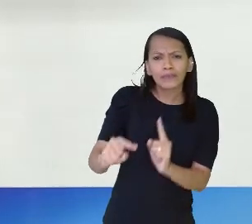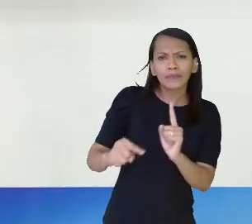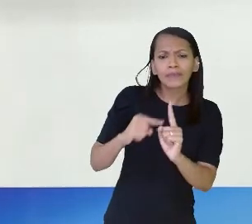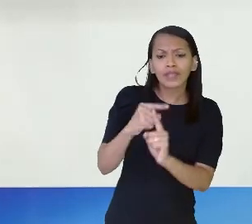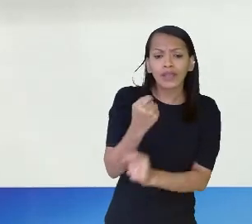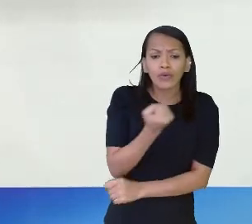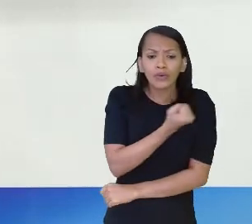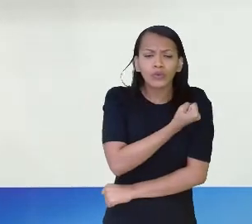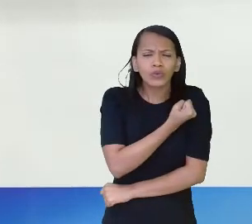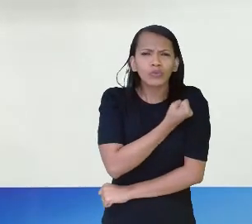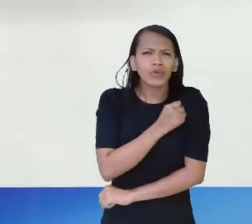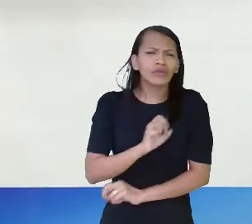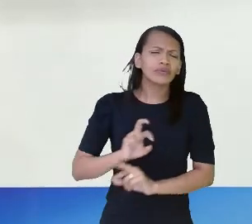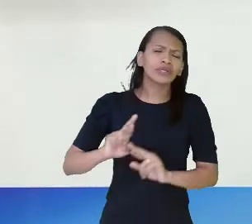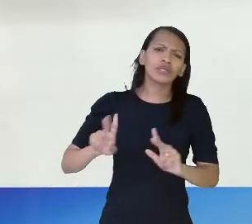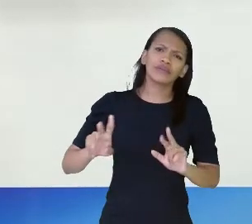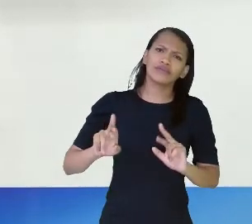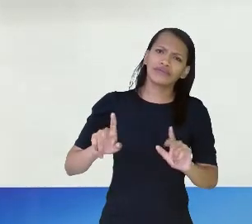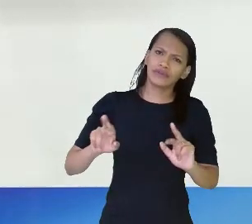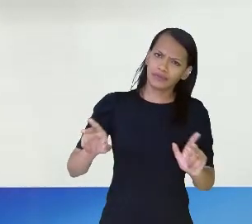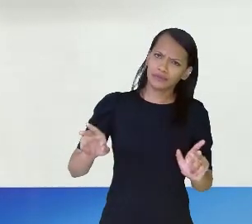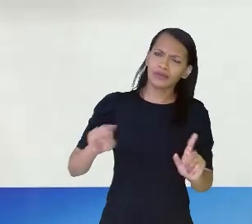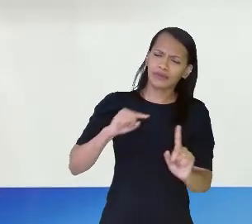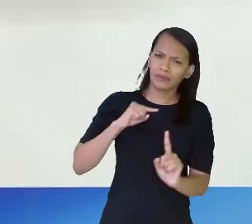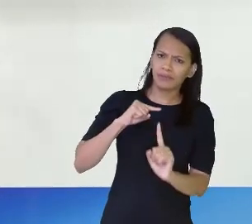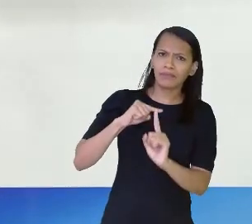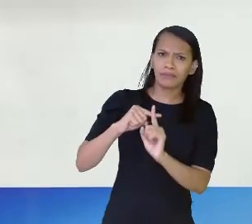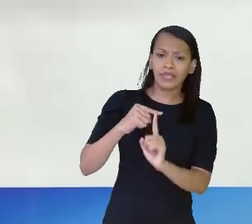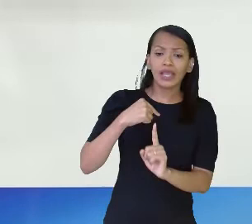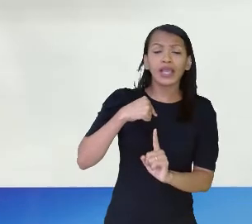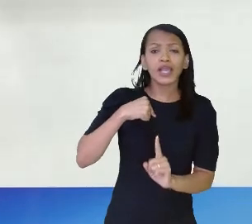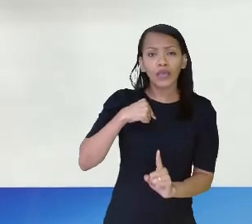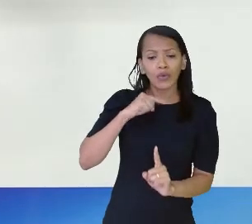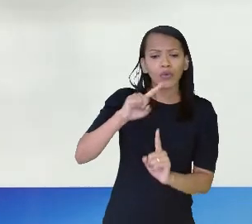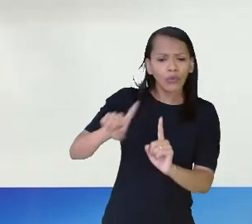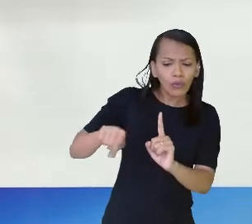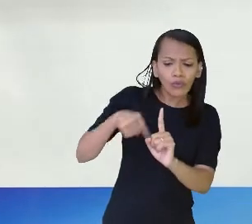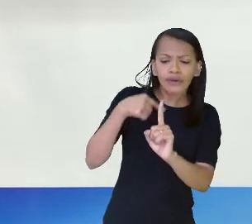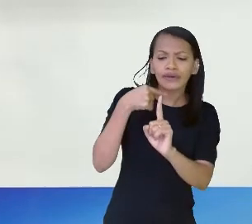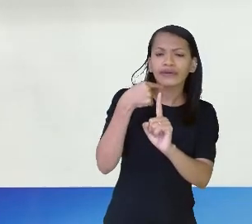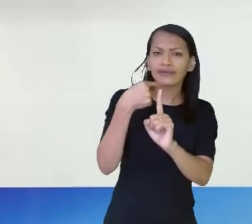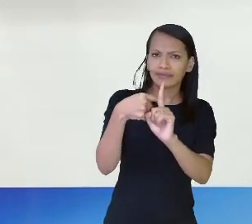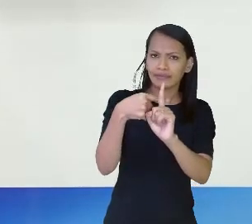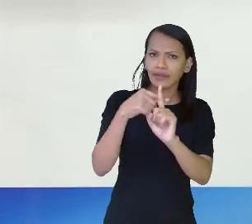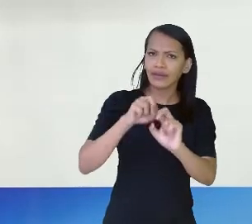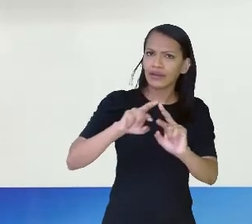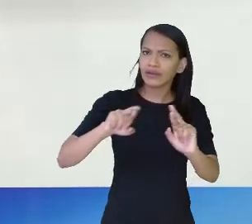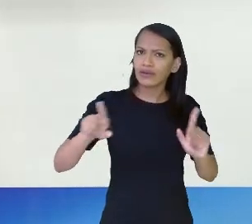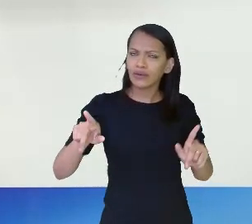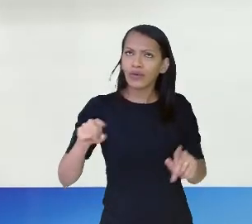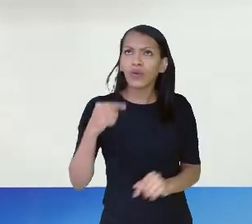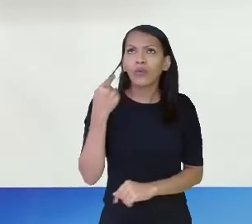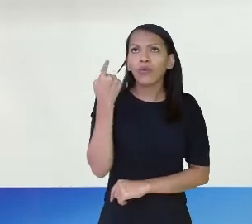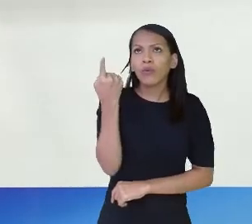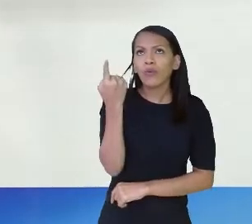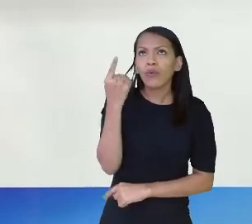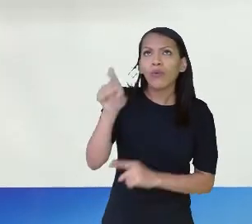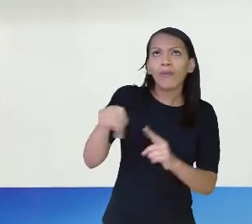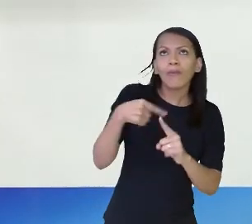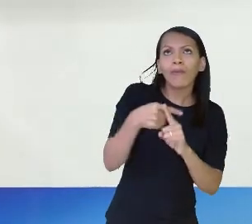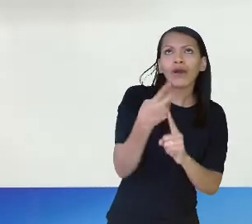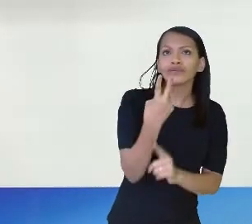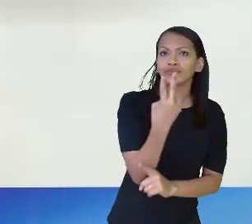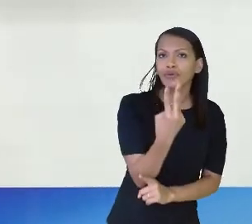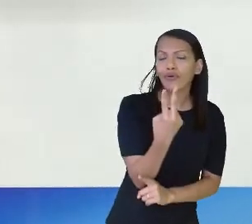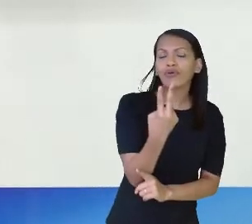números diferentes. A minha adição, eu vou somando em parcelas diferentes. 1 mais 2,